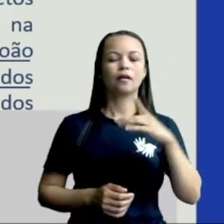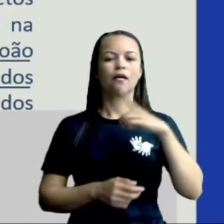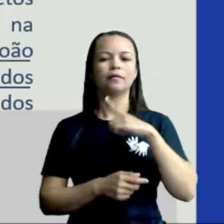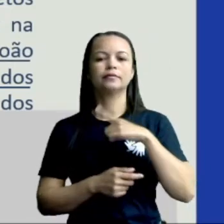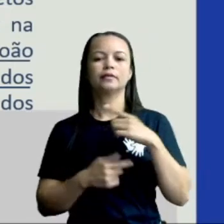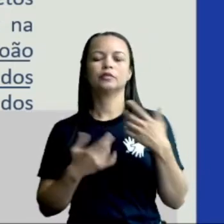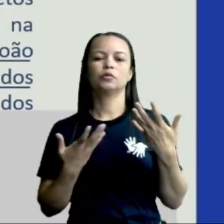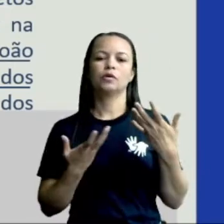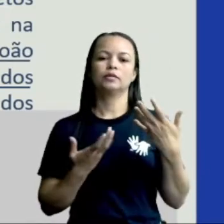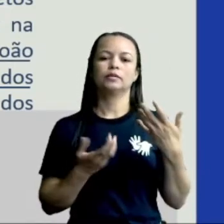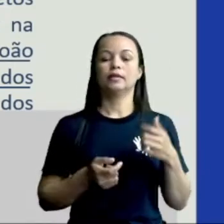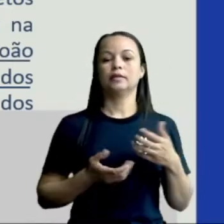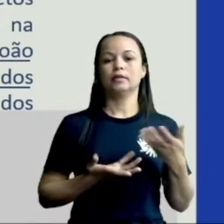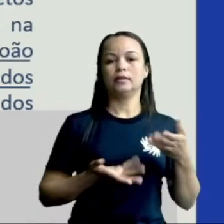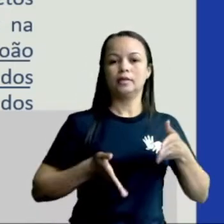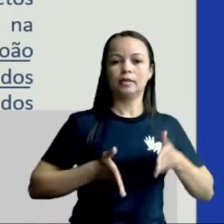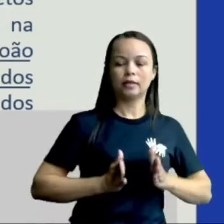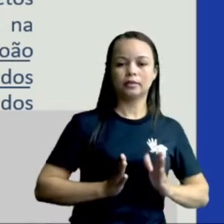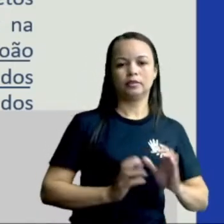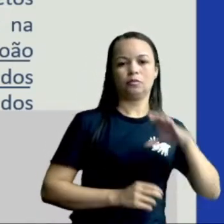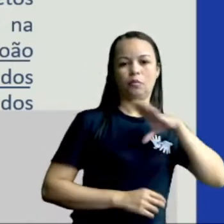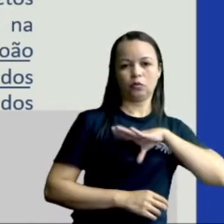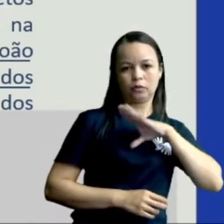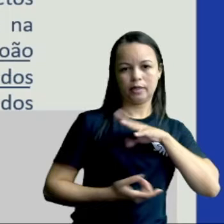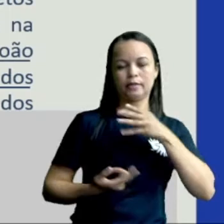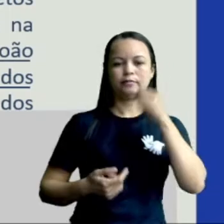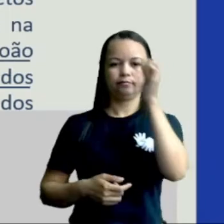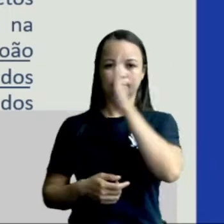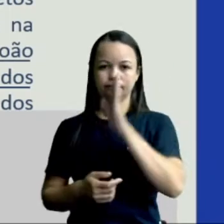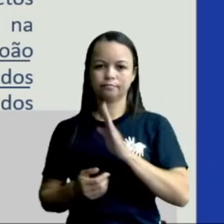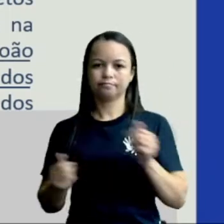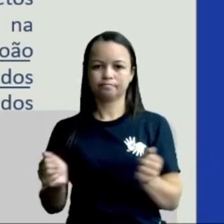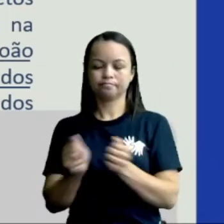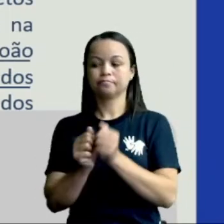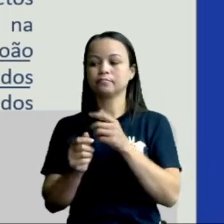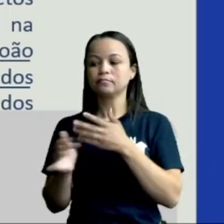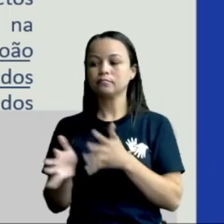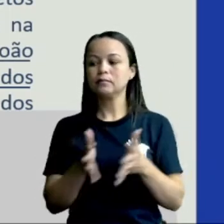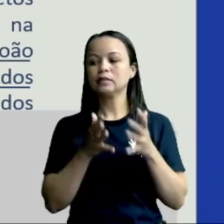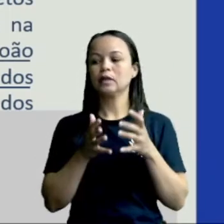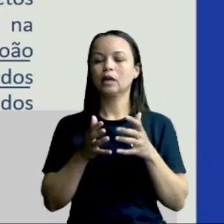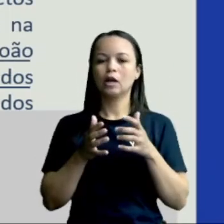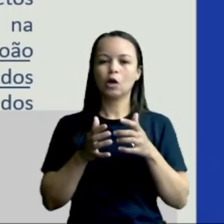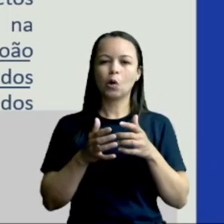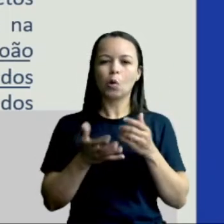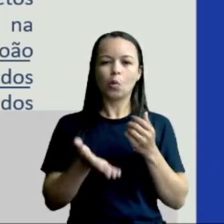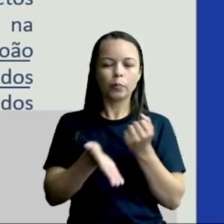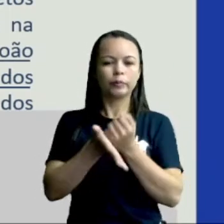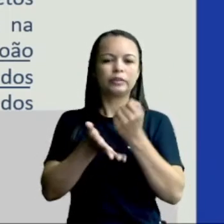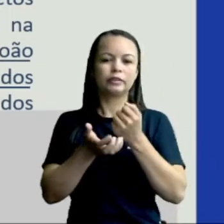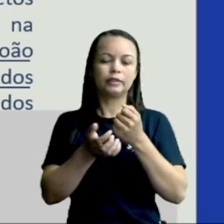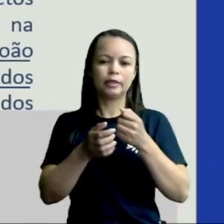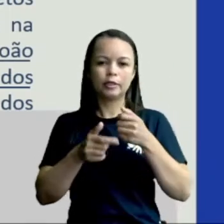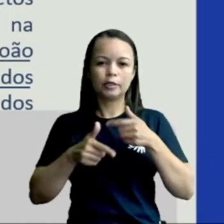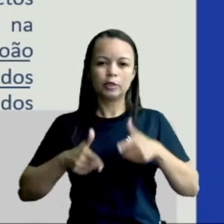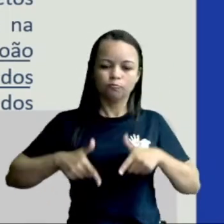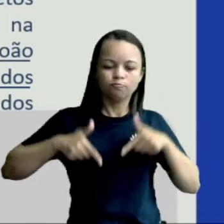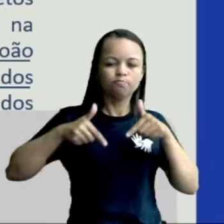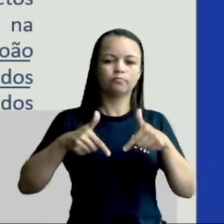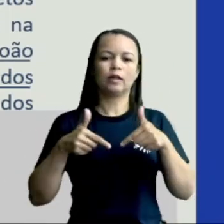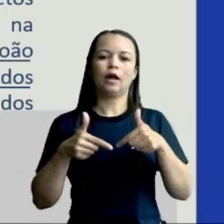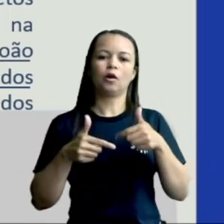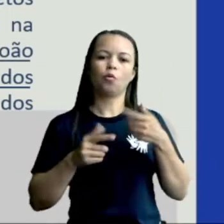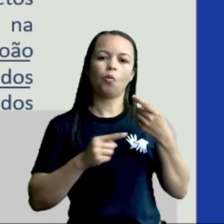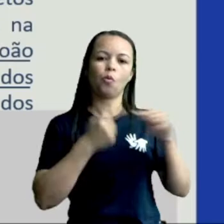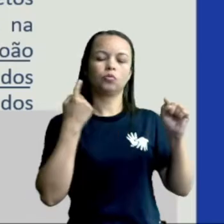a cidadania portuguesa quanto a brasileira, lembra? Então, eles assinaram o compromisso de lutar contra o domínio holandês na capitania.